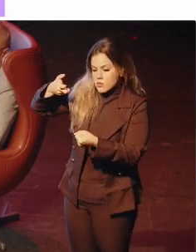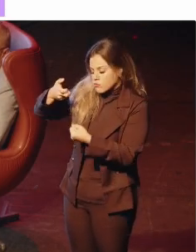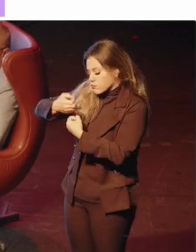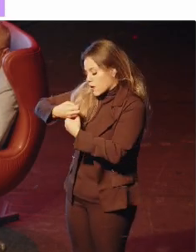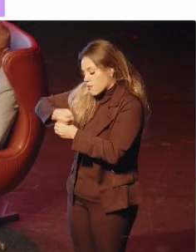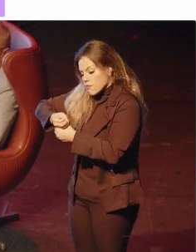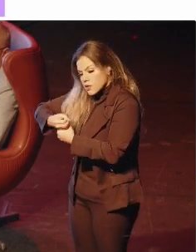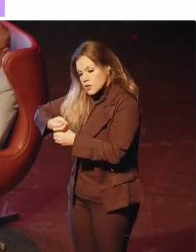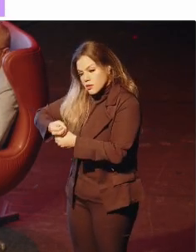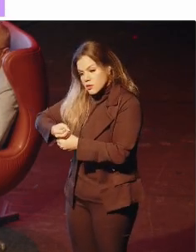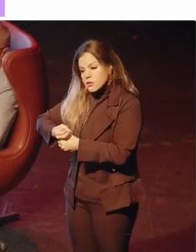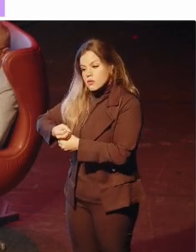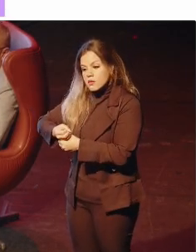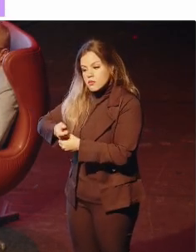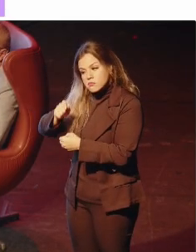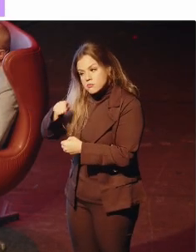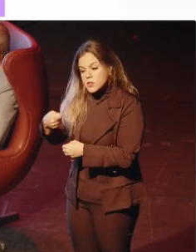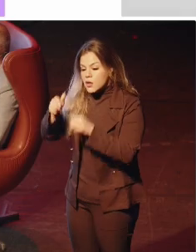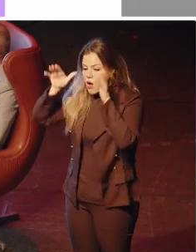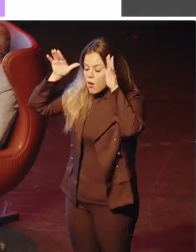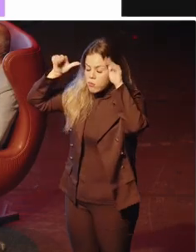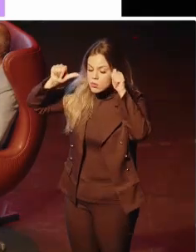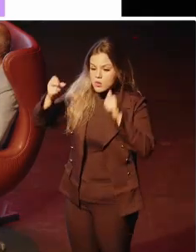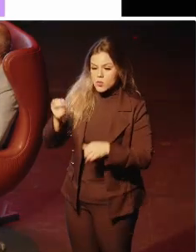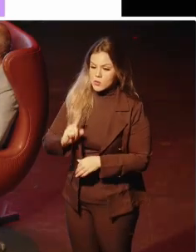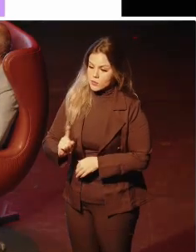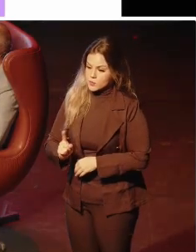diz que é doença de Alzheimer ou não.